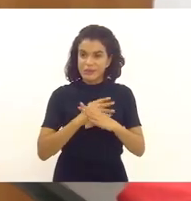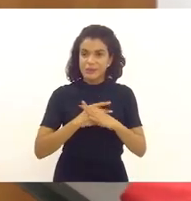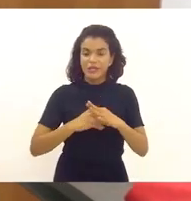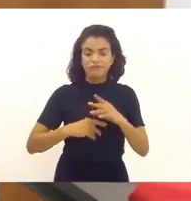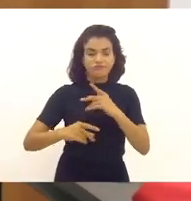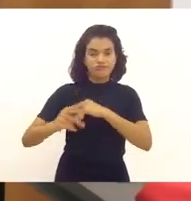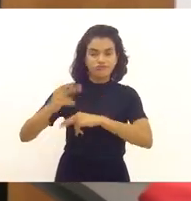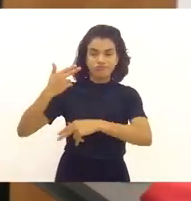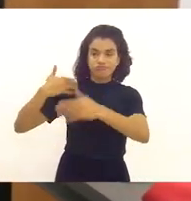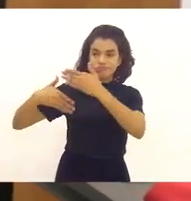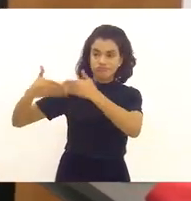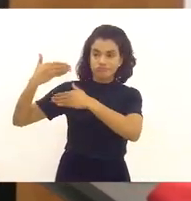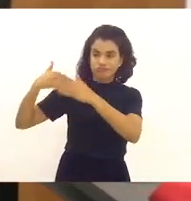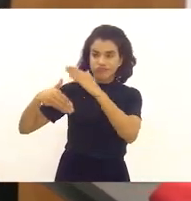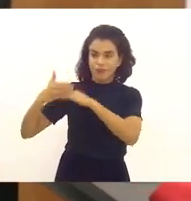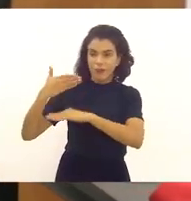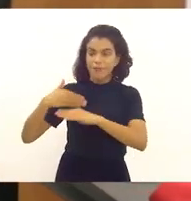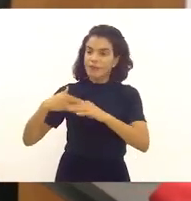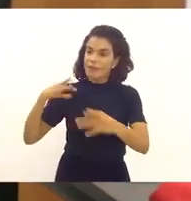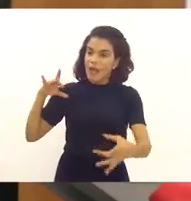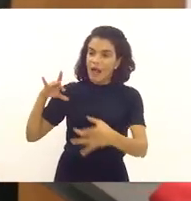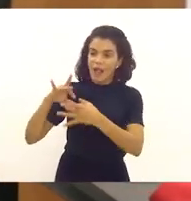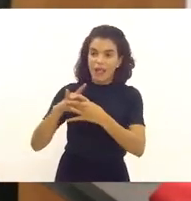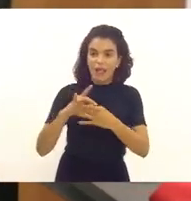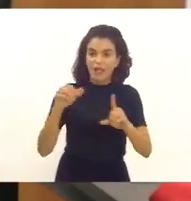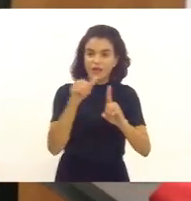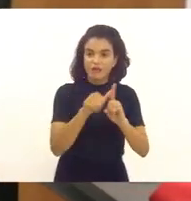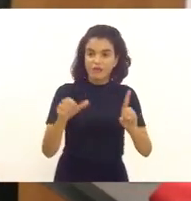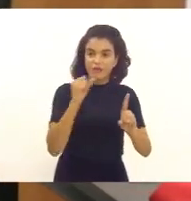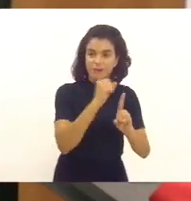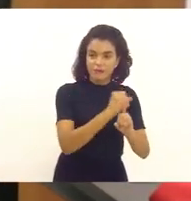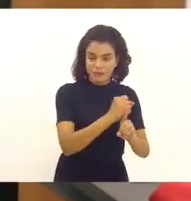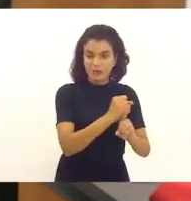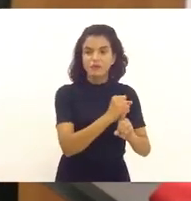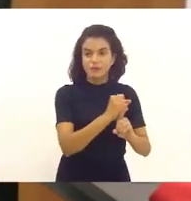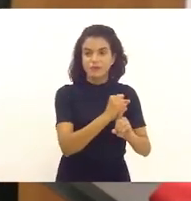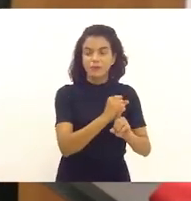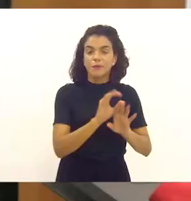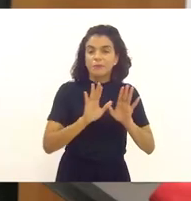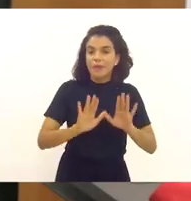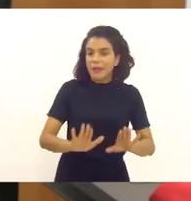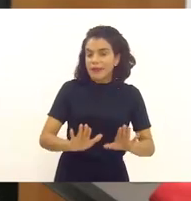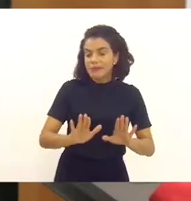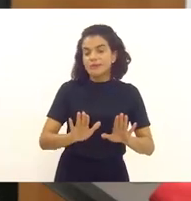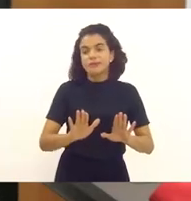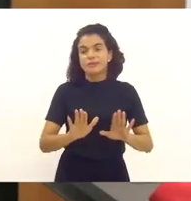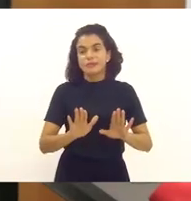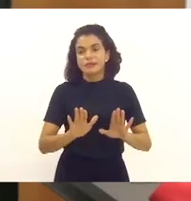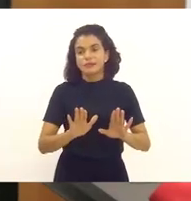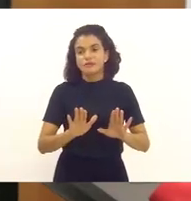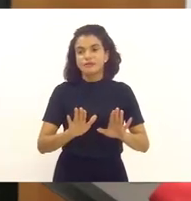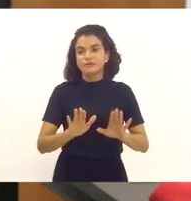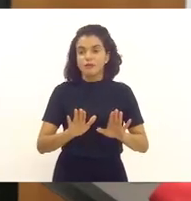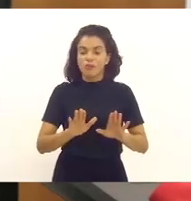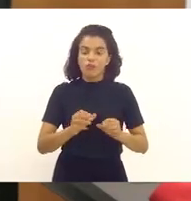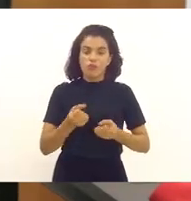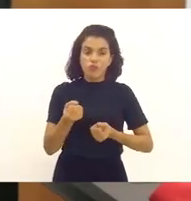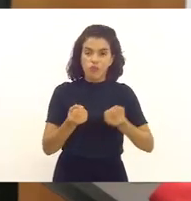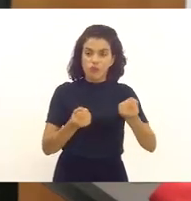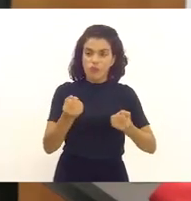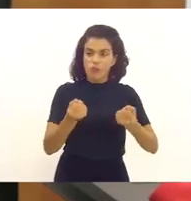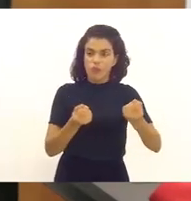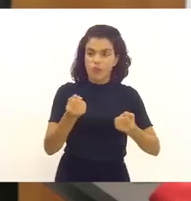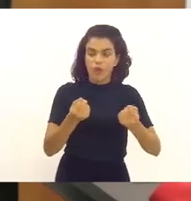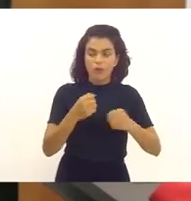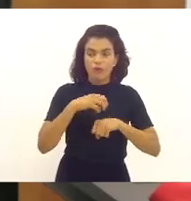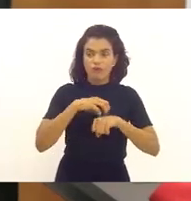né está ligado ao feminicídio Apesar de muito a patrulha